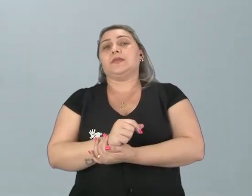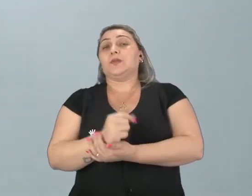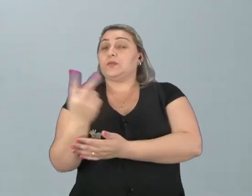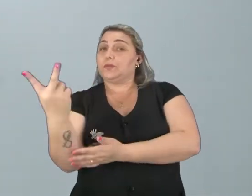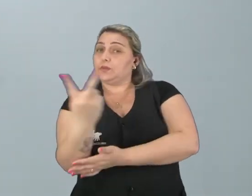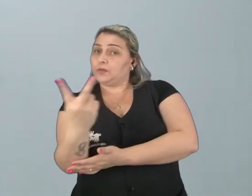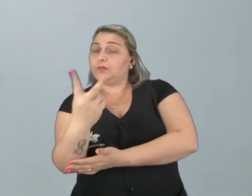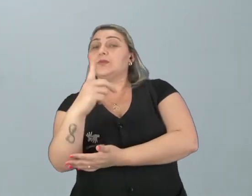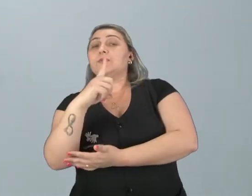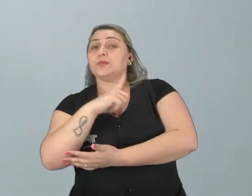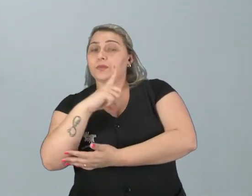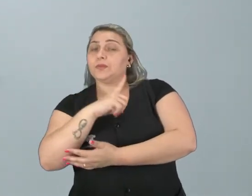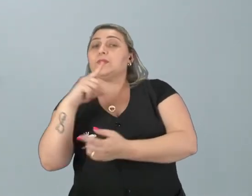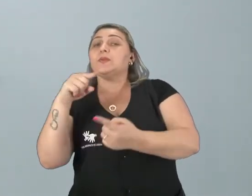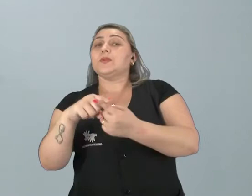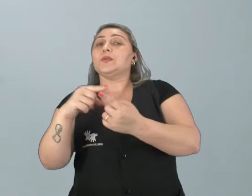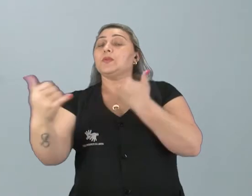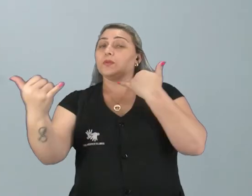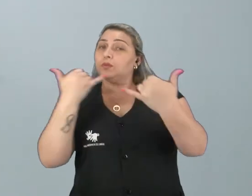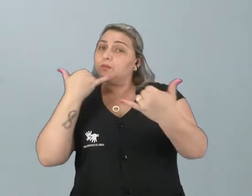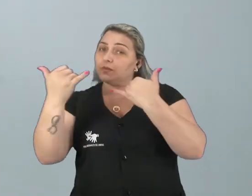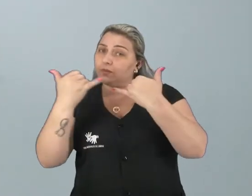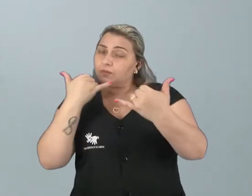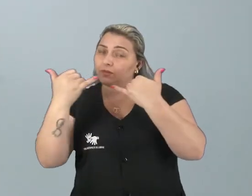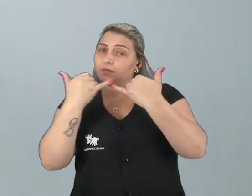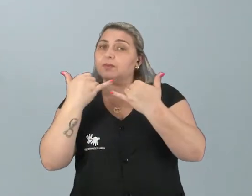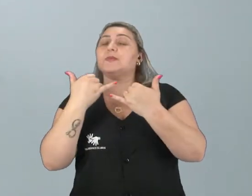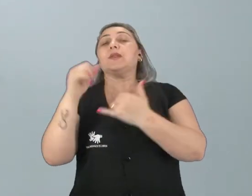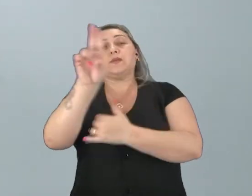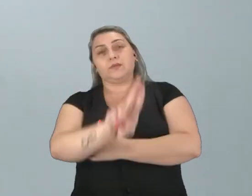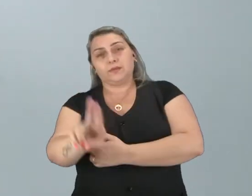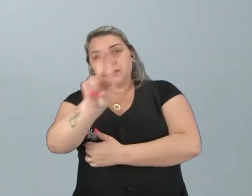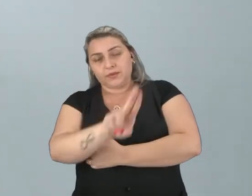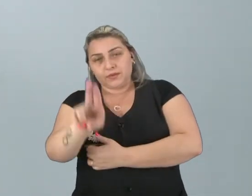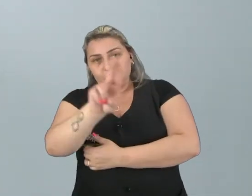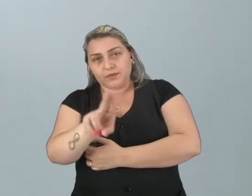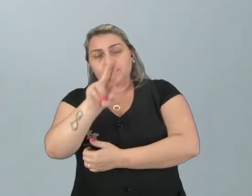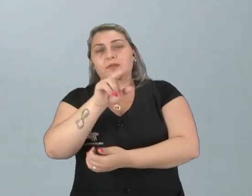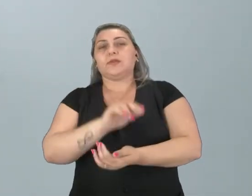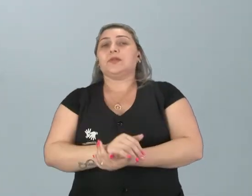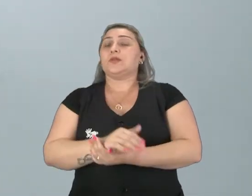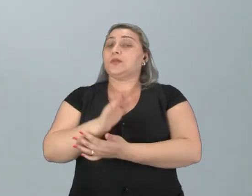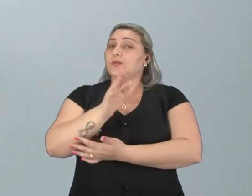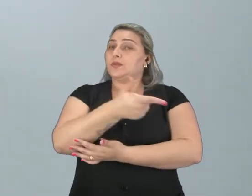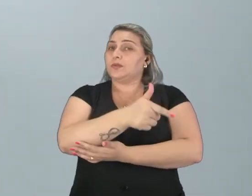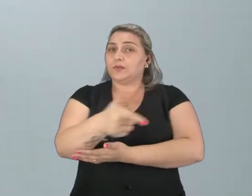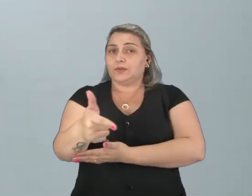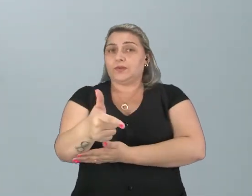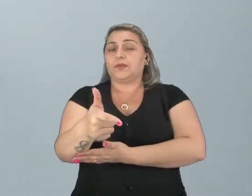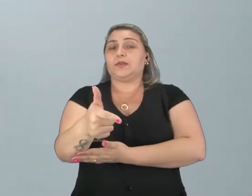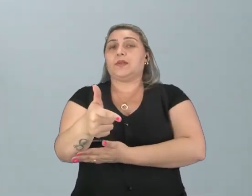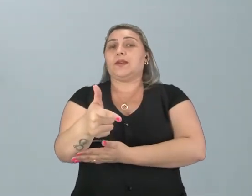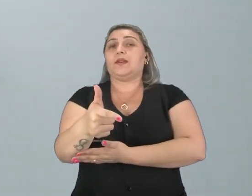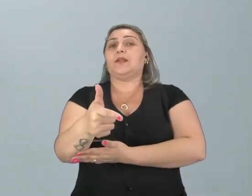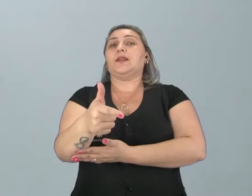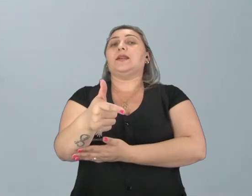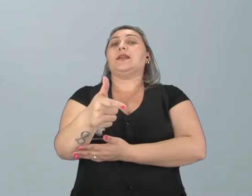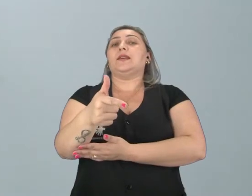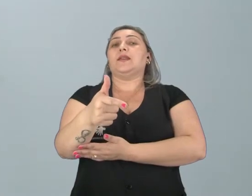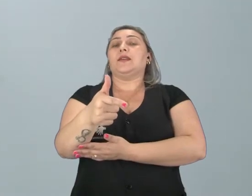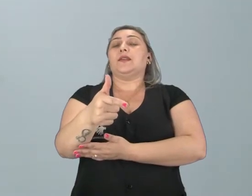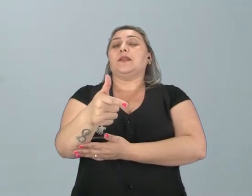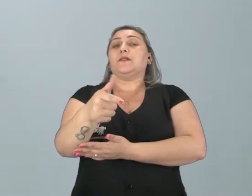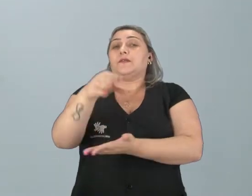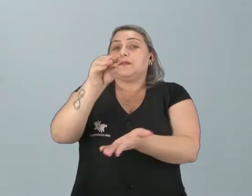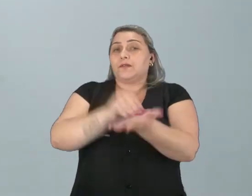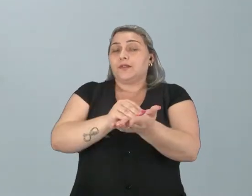tem intenção, como no anúncio publicitário, que é muito utilizada a ambiguidade, já não se trata de um vício. Como